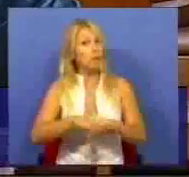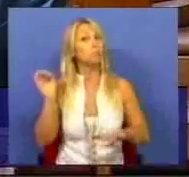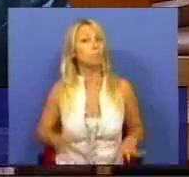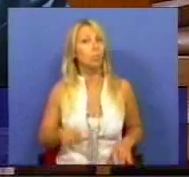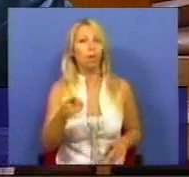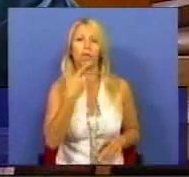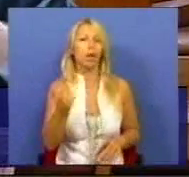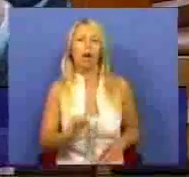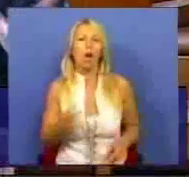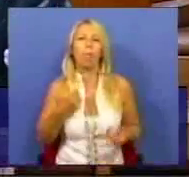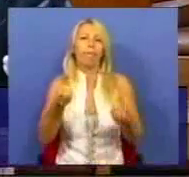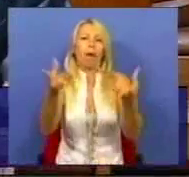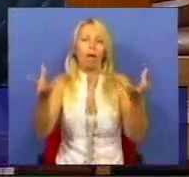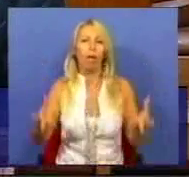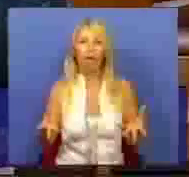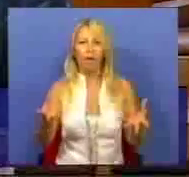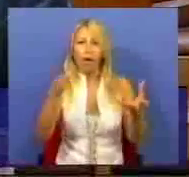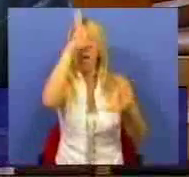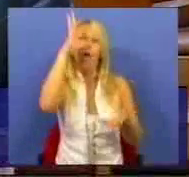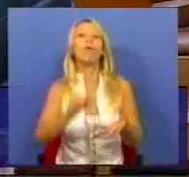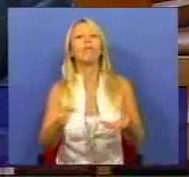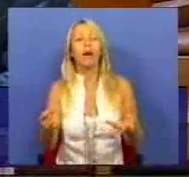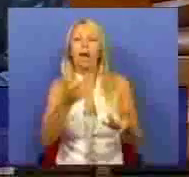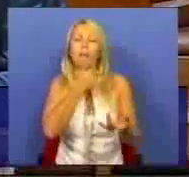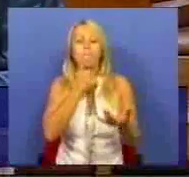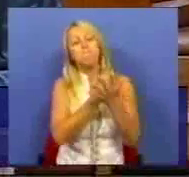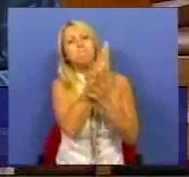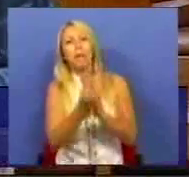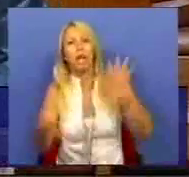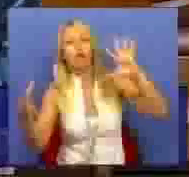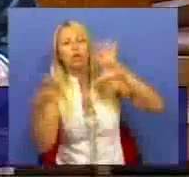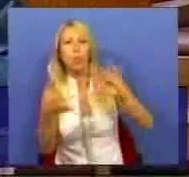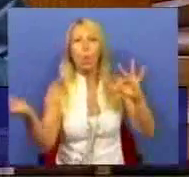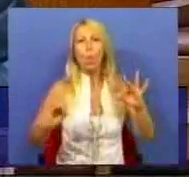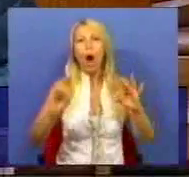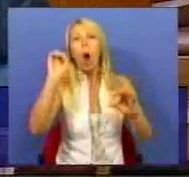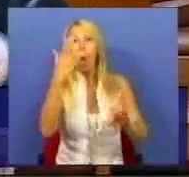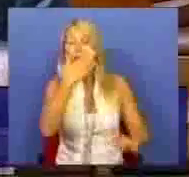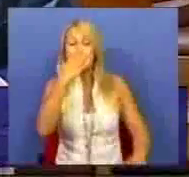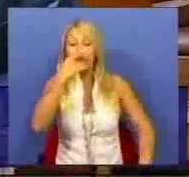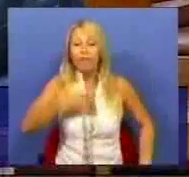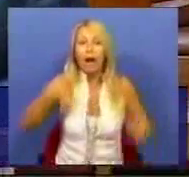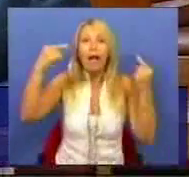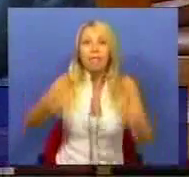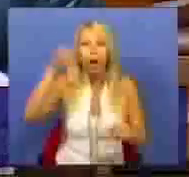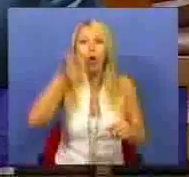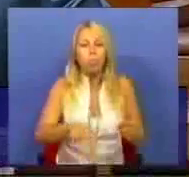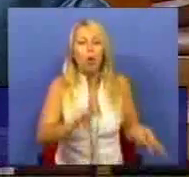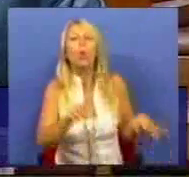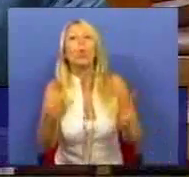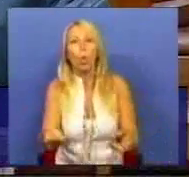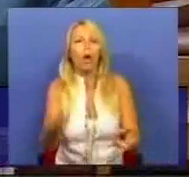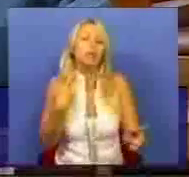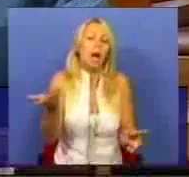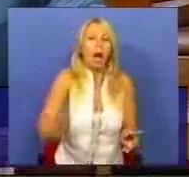pode perdoar-se a nenhum governo é que não tome as medidas adequadas ou que, perante o seu fracasso, não as corrija e, em vez